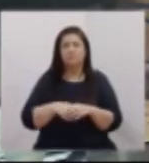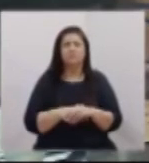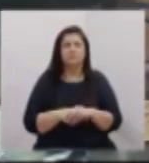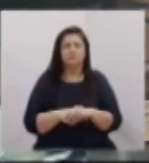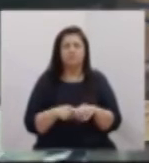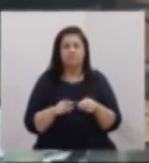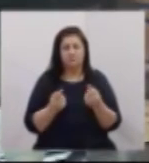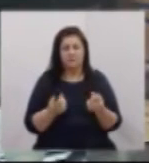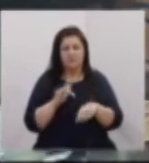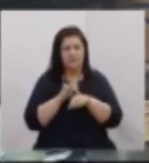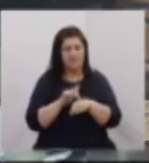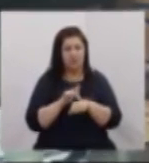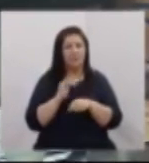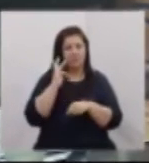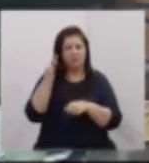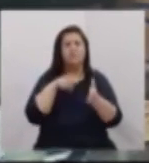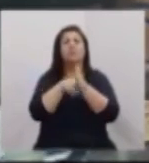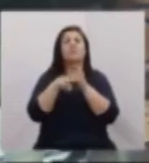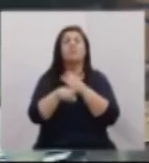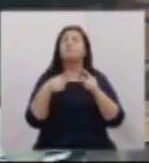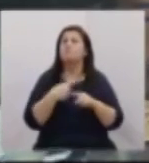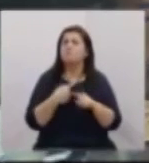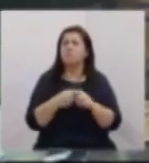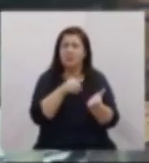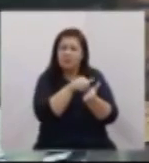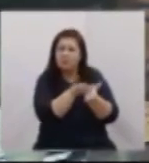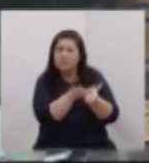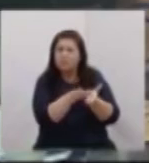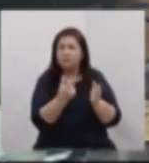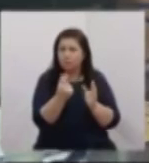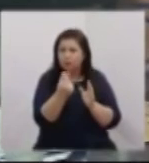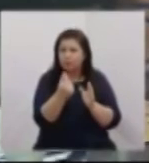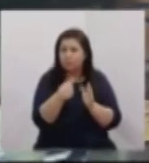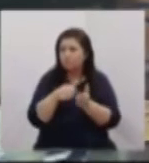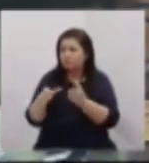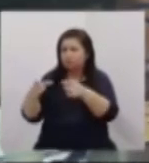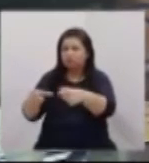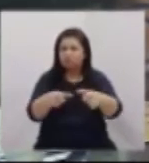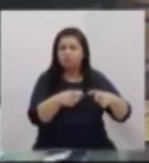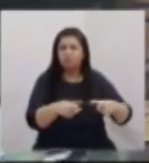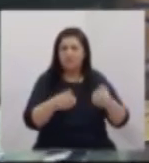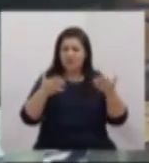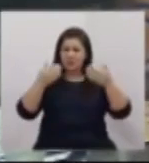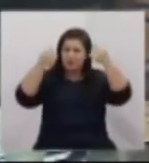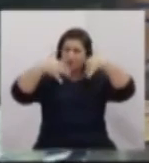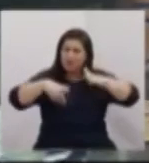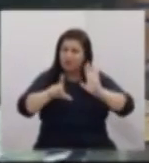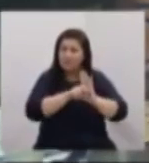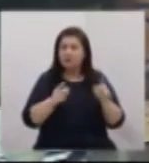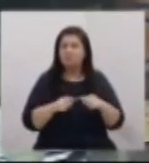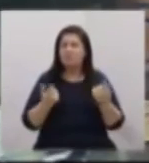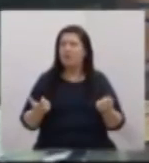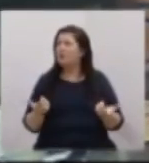mas que obviamente serão, porque nós vereadores aqui fazemos a indicação, está disciplinado na lei, e infelizmente